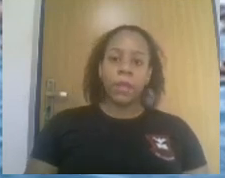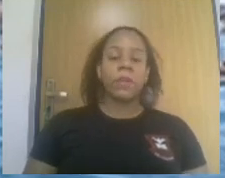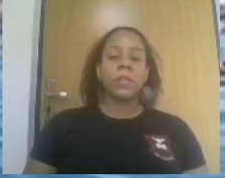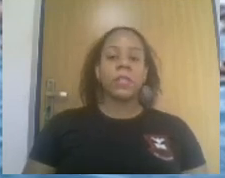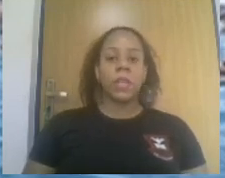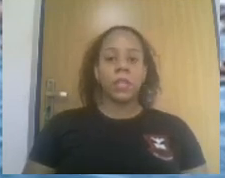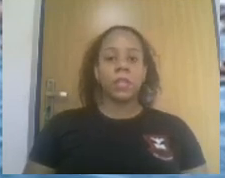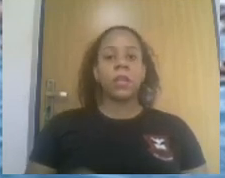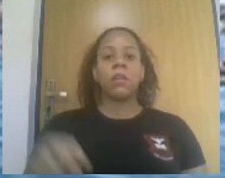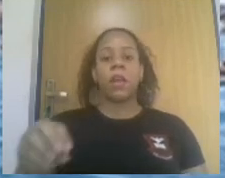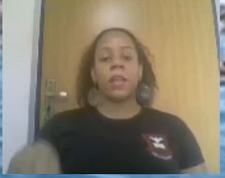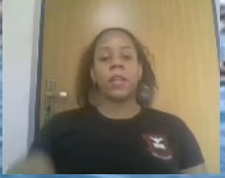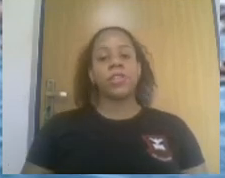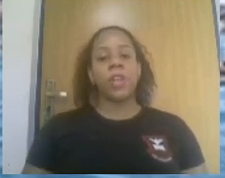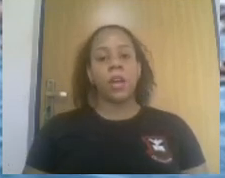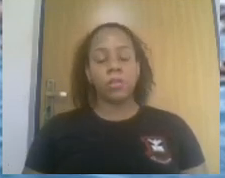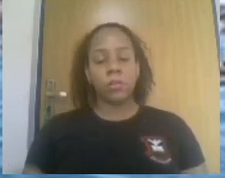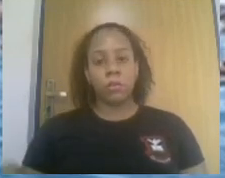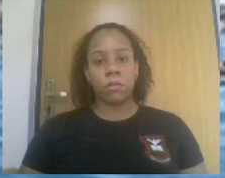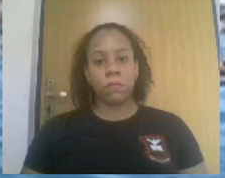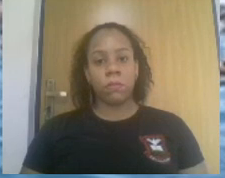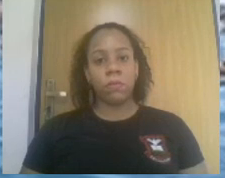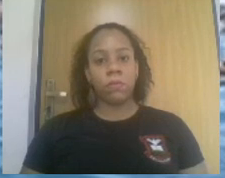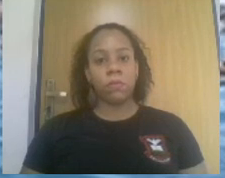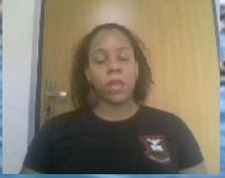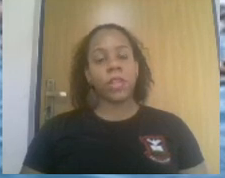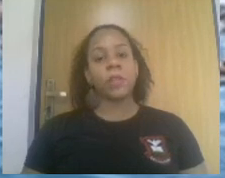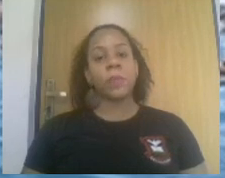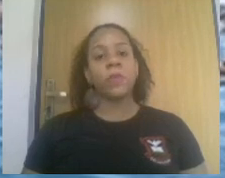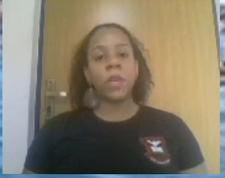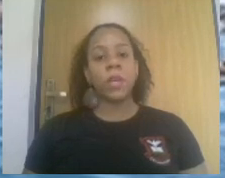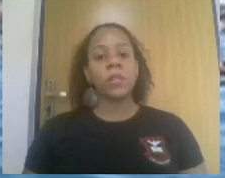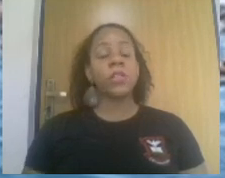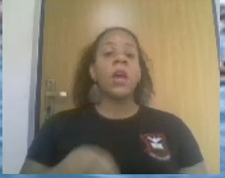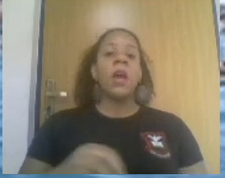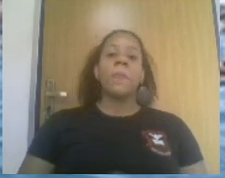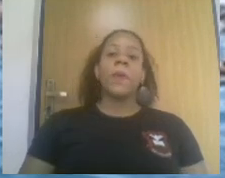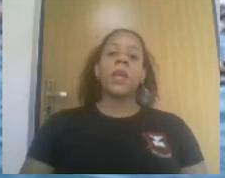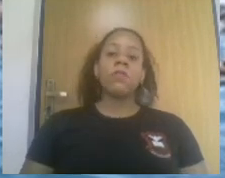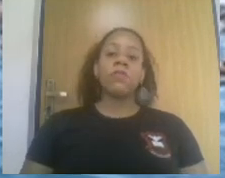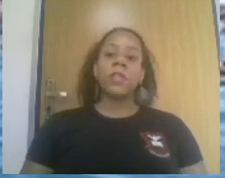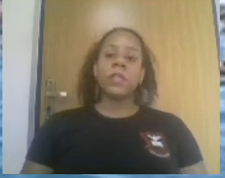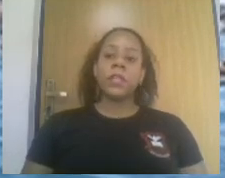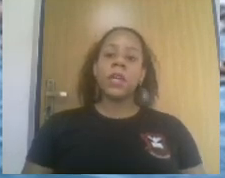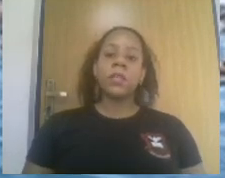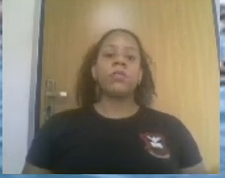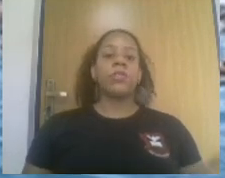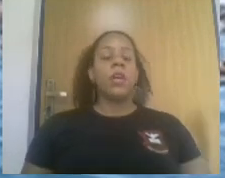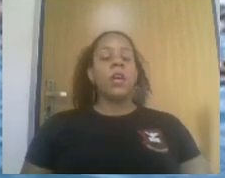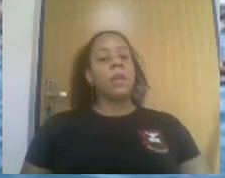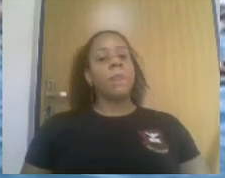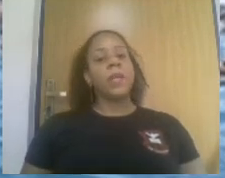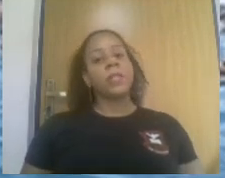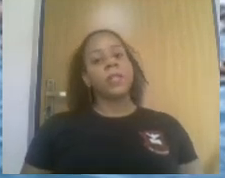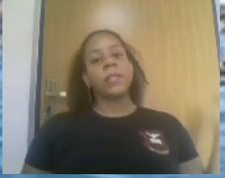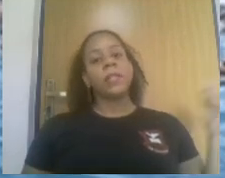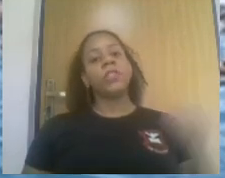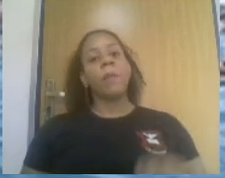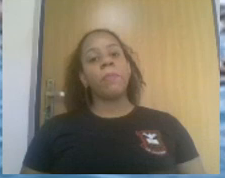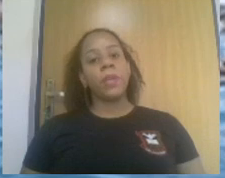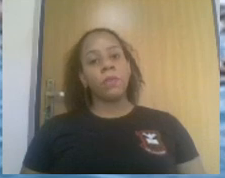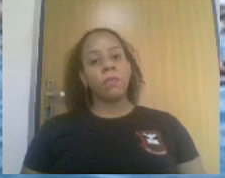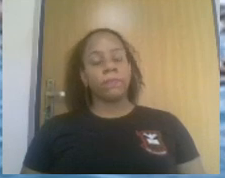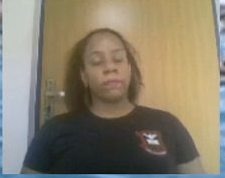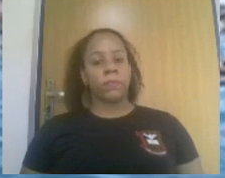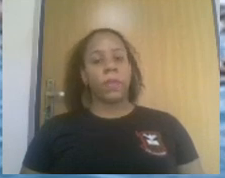colônia francesa nas terras portuguesas, para que os franceses que precisassem